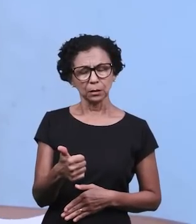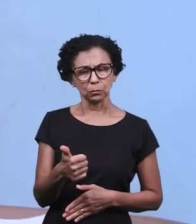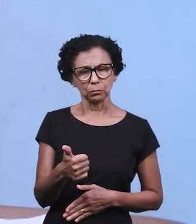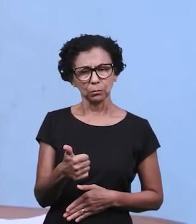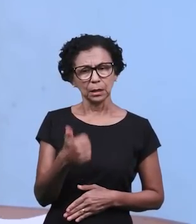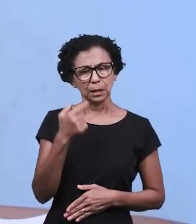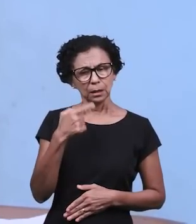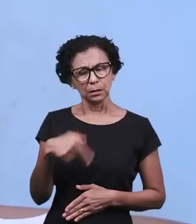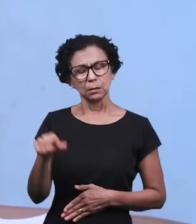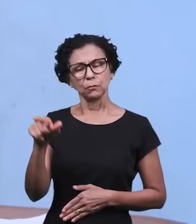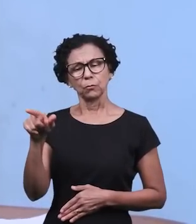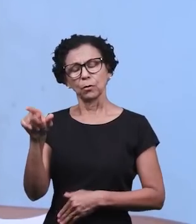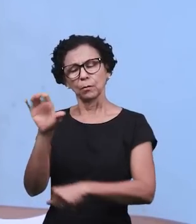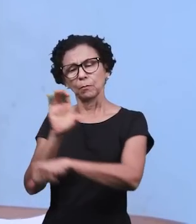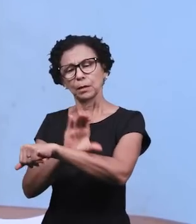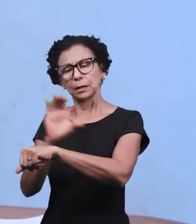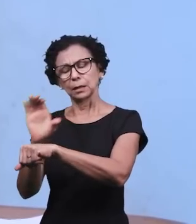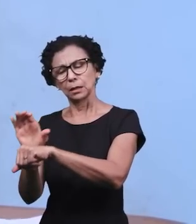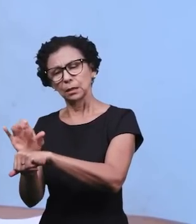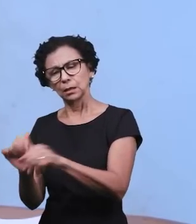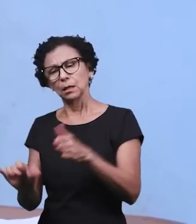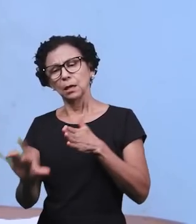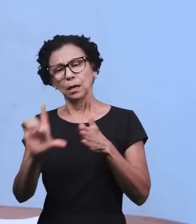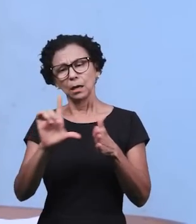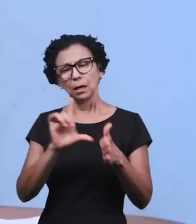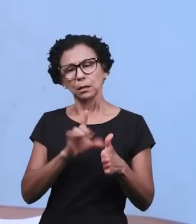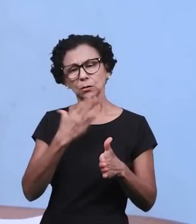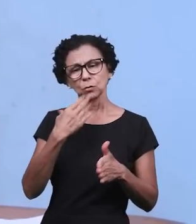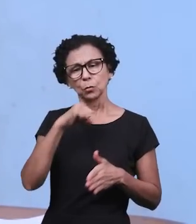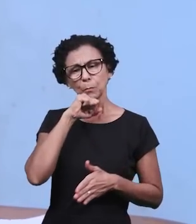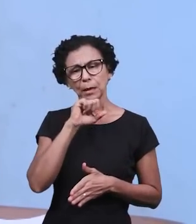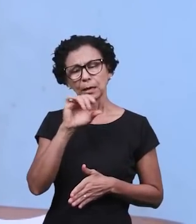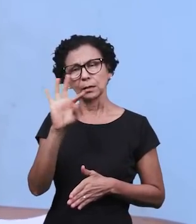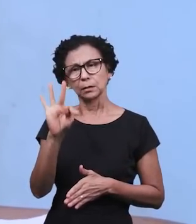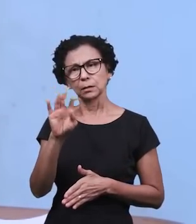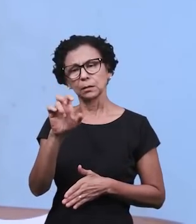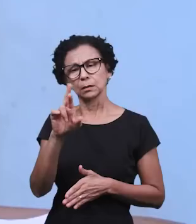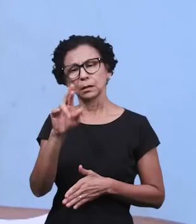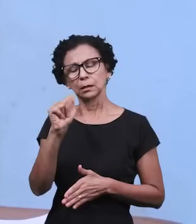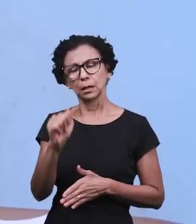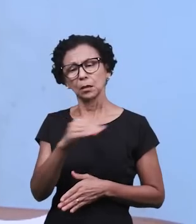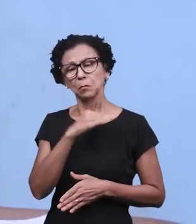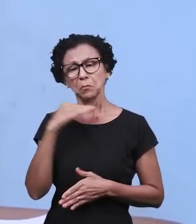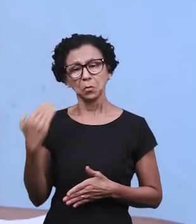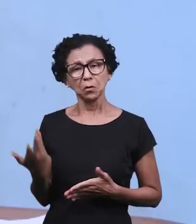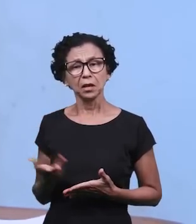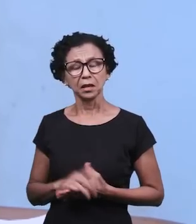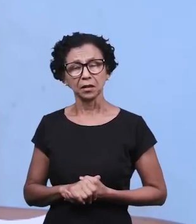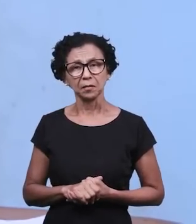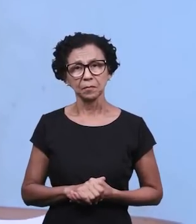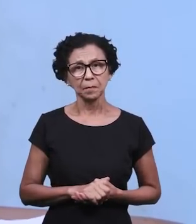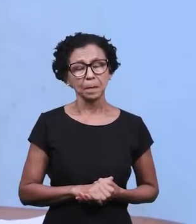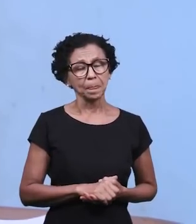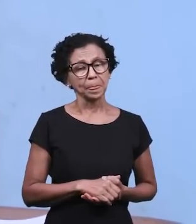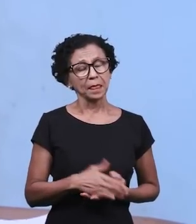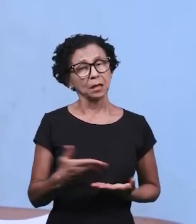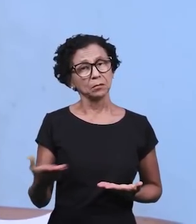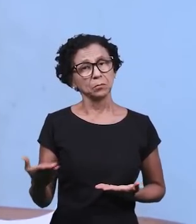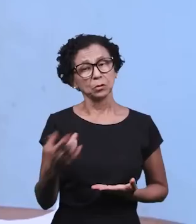Terá teve então 3 filhos, são 3 irmãos. Abraão, vou acompanhar na ordem